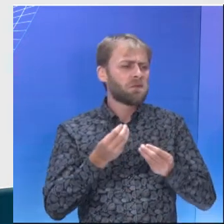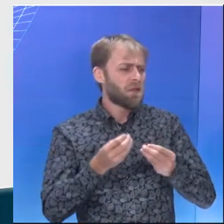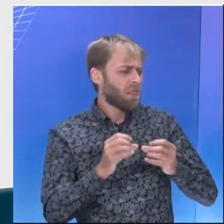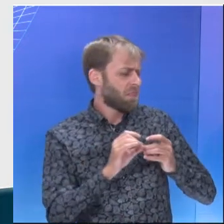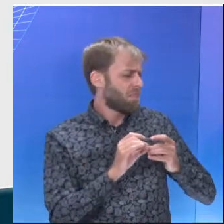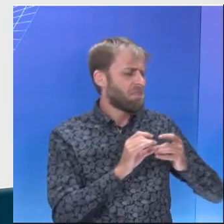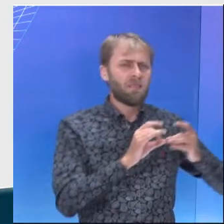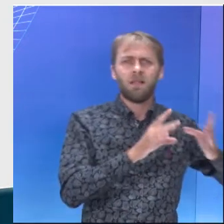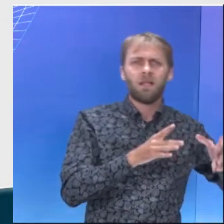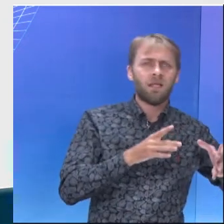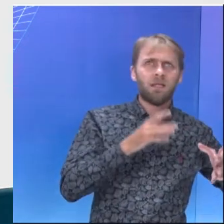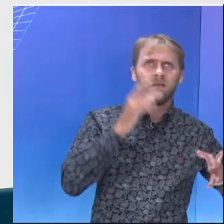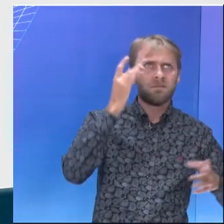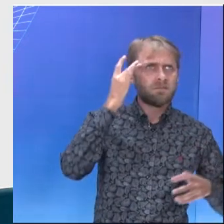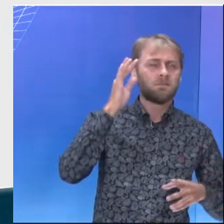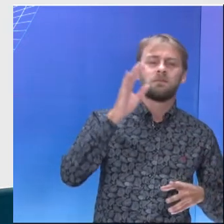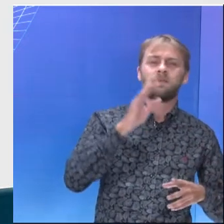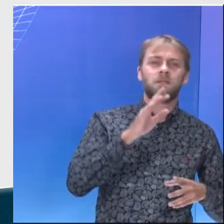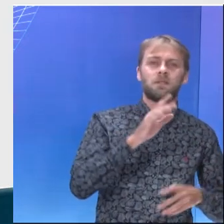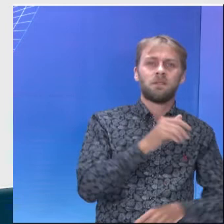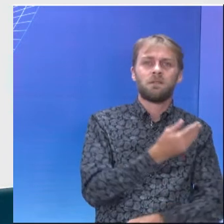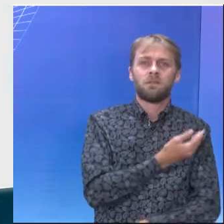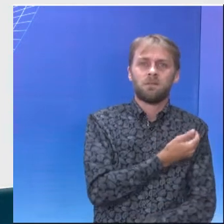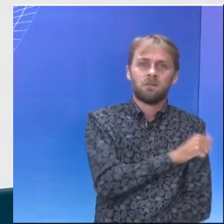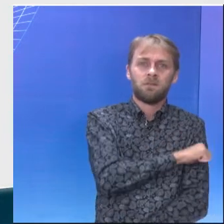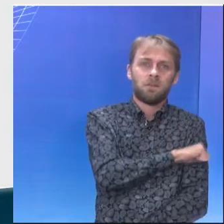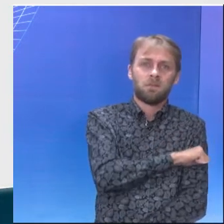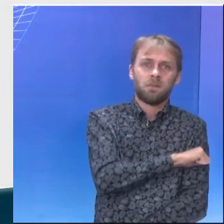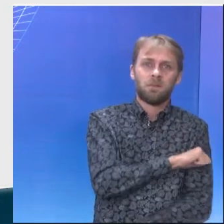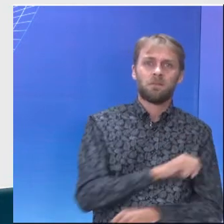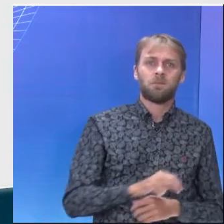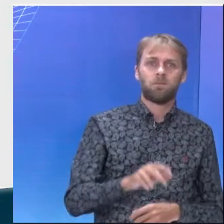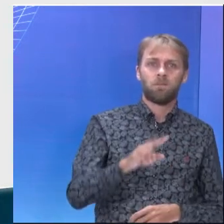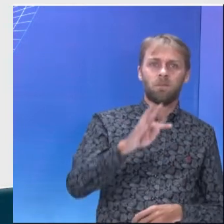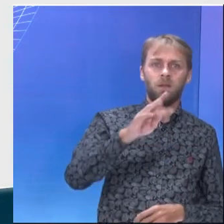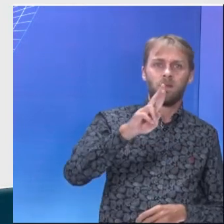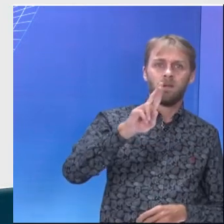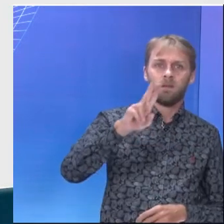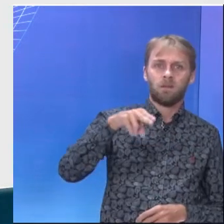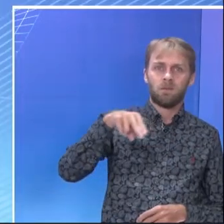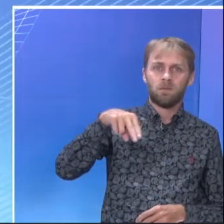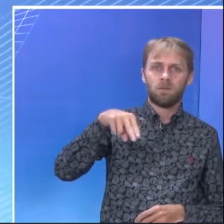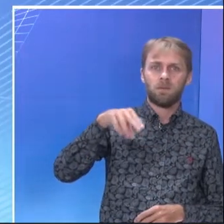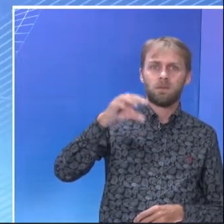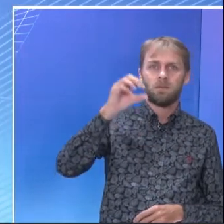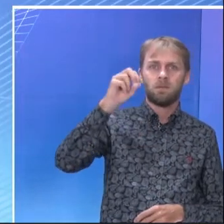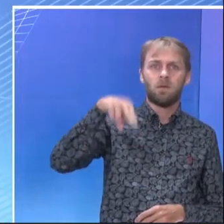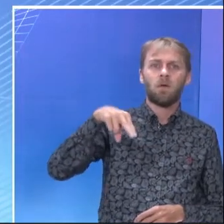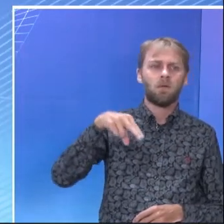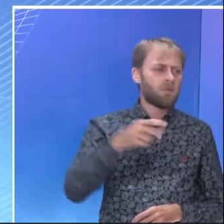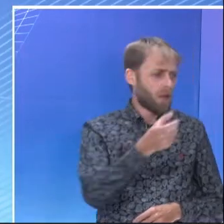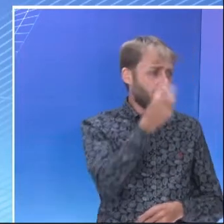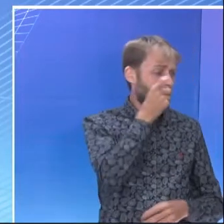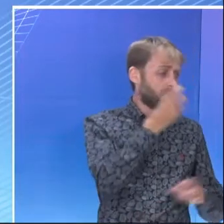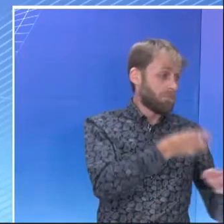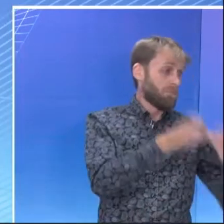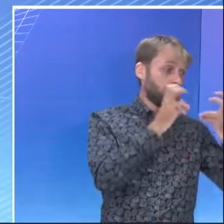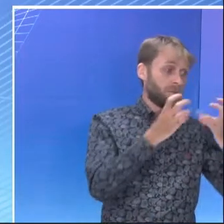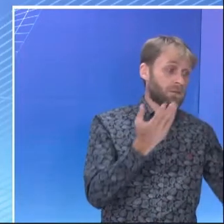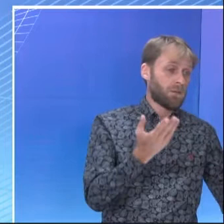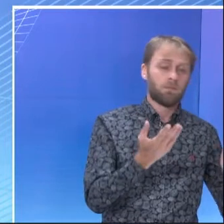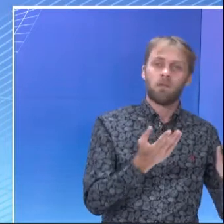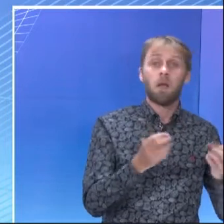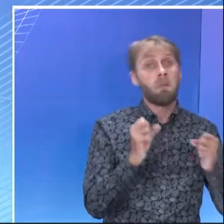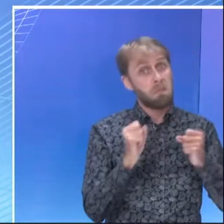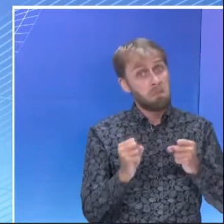do colega. Bom, desligado, turn on é ligar. Né? Será que ele está mandando o colega se ligar? É isso? Pode ser também, você pode ficar na